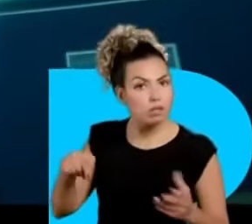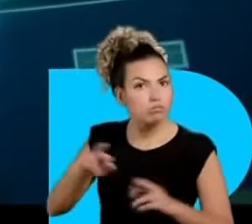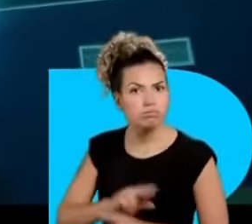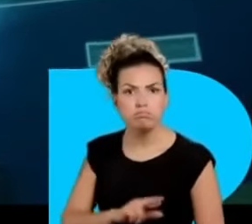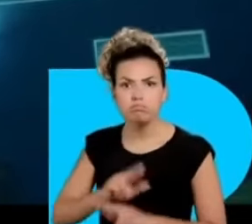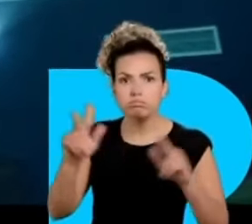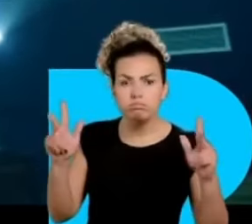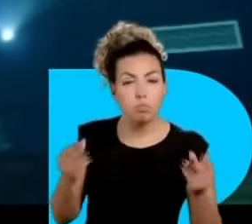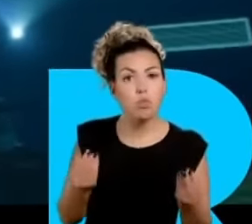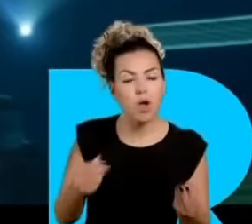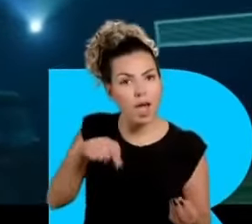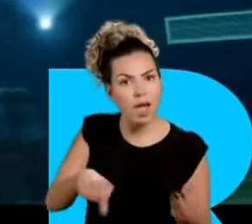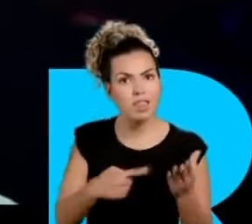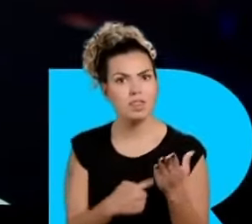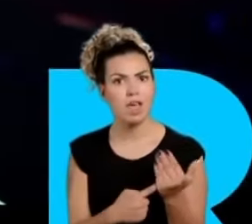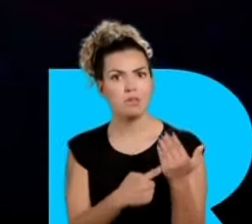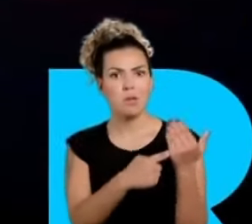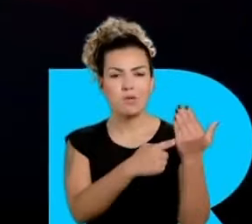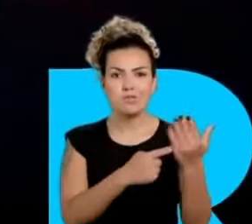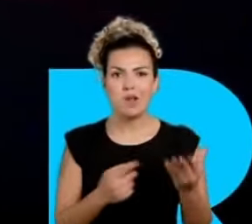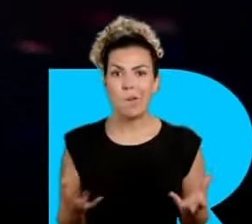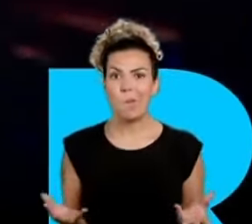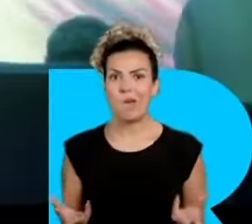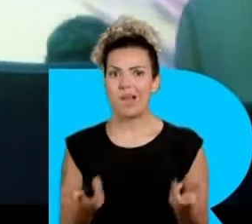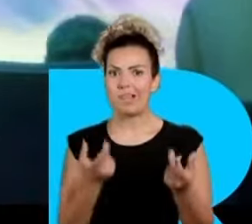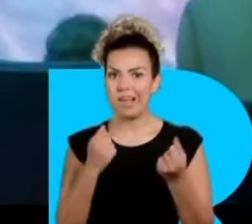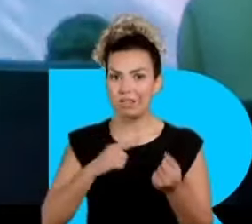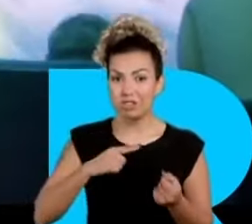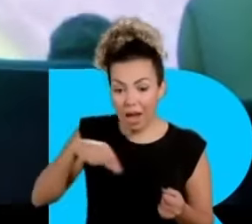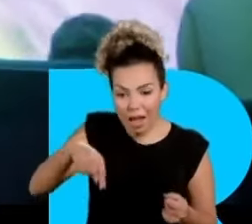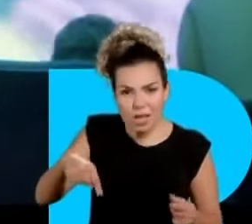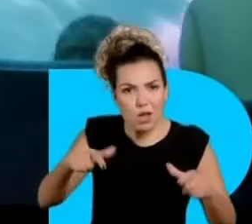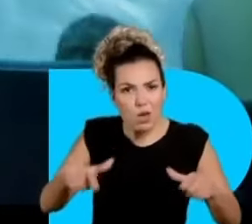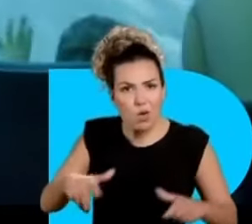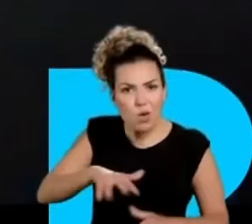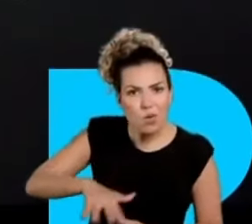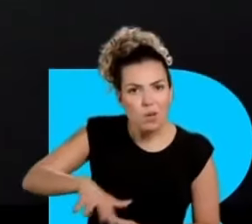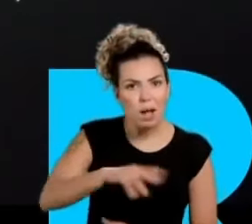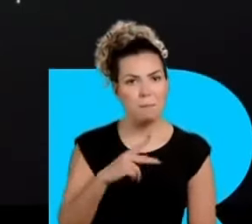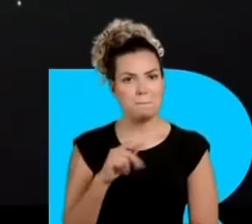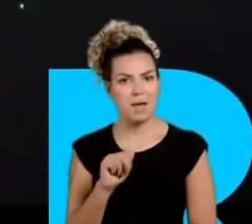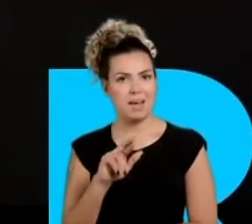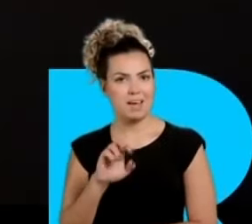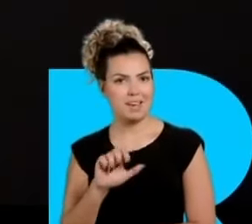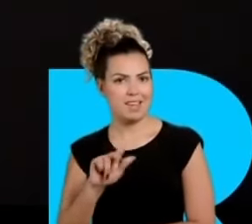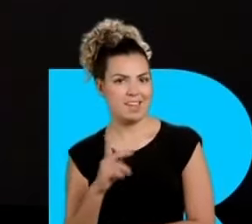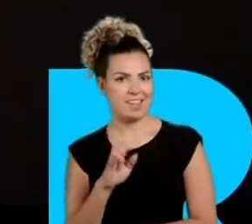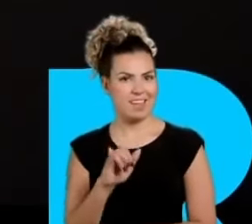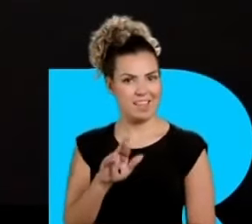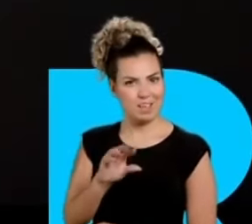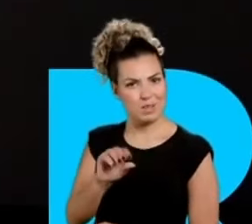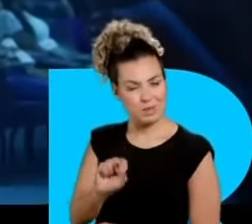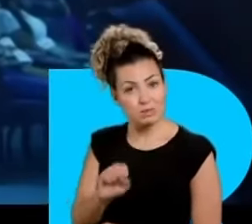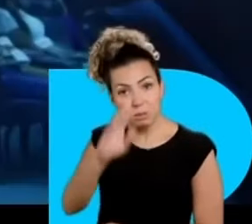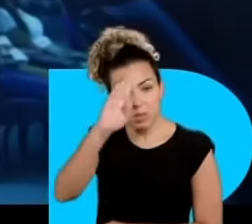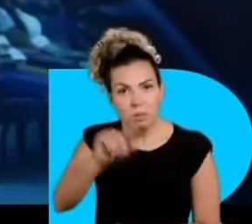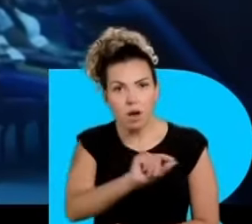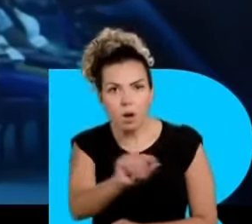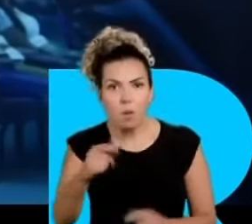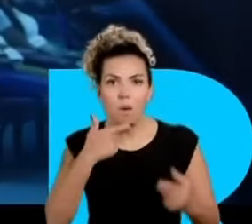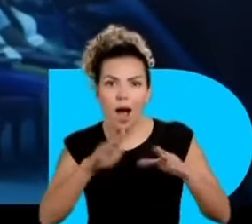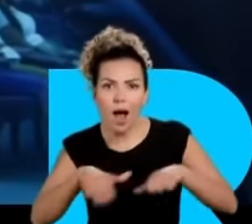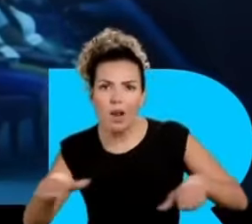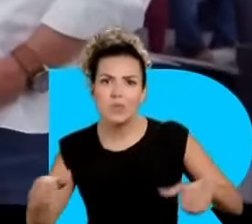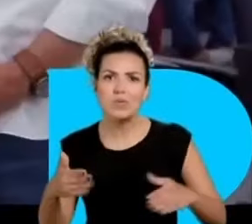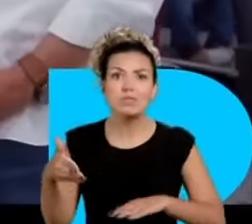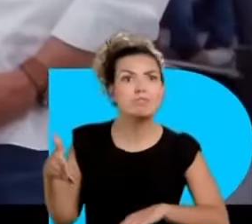nenhum. Um equipamento dessa natureza, dessa qualidade, aqui em Parelheiros, para trazer para esses alunos, essas crianças, essas pessoas